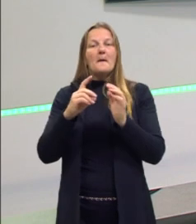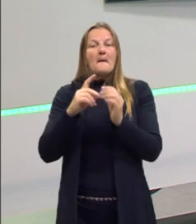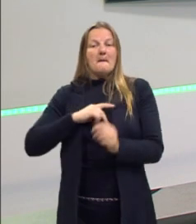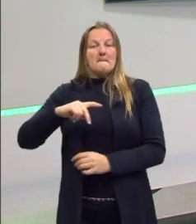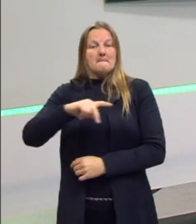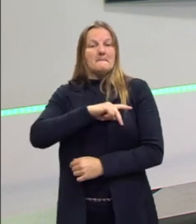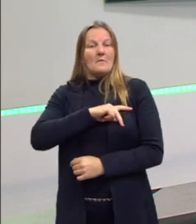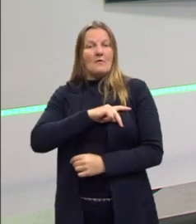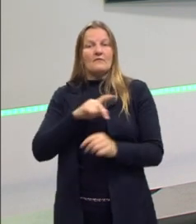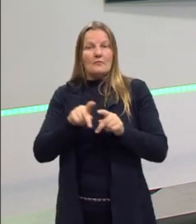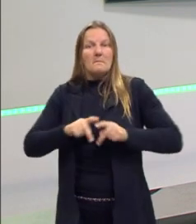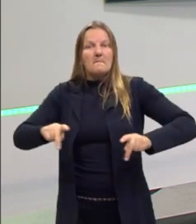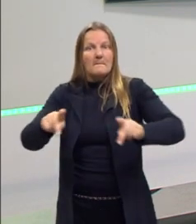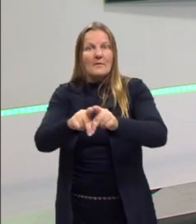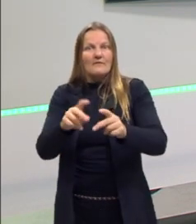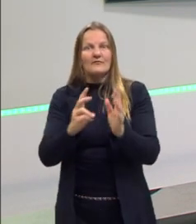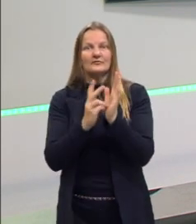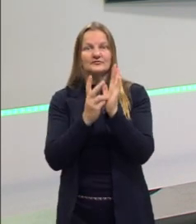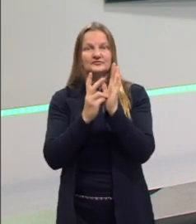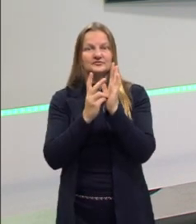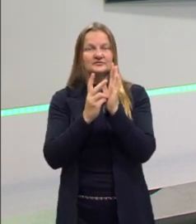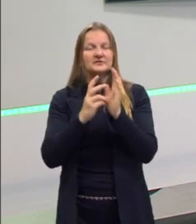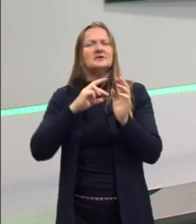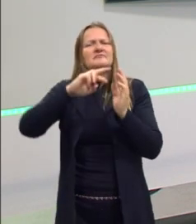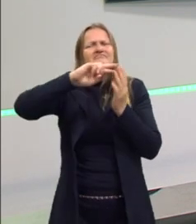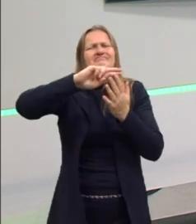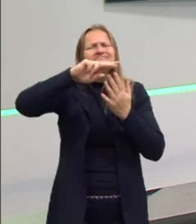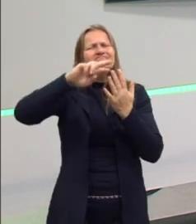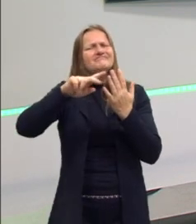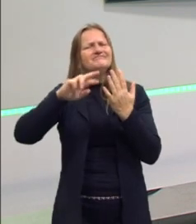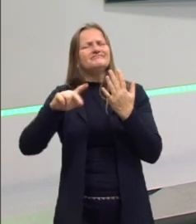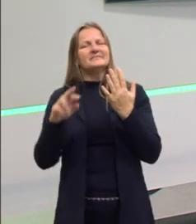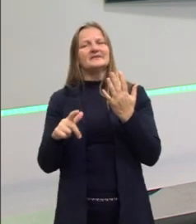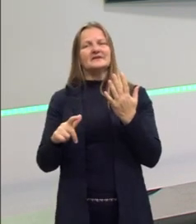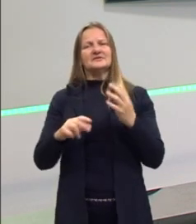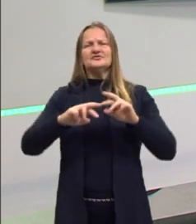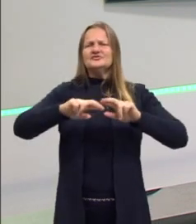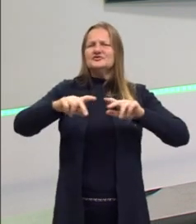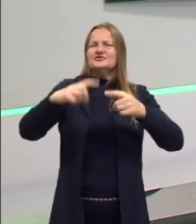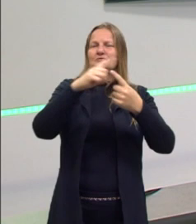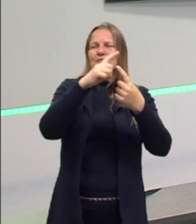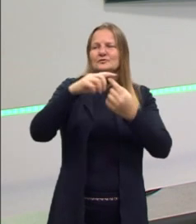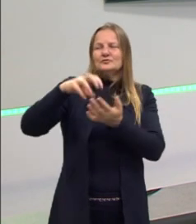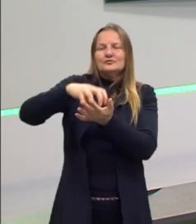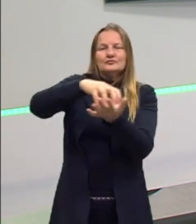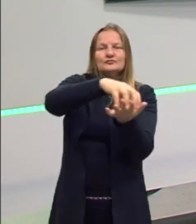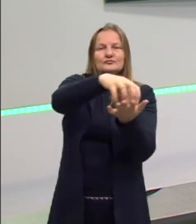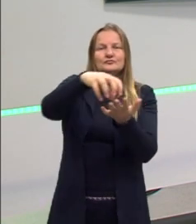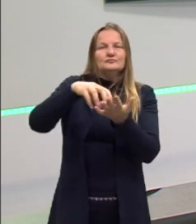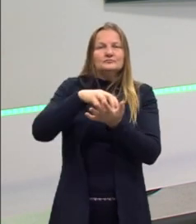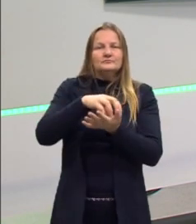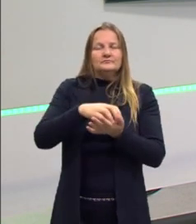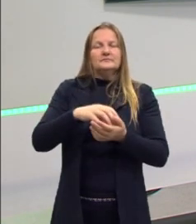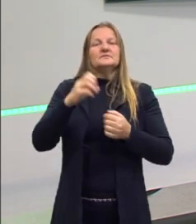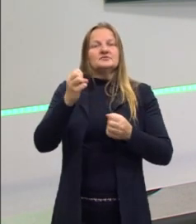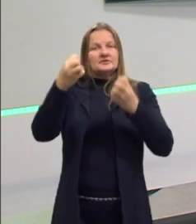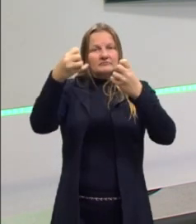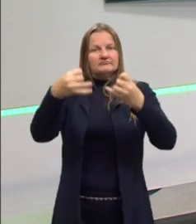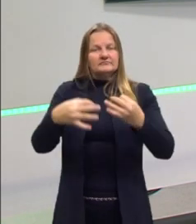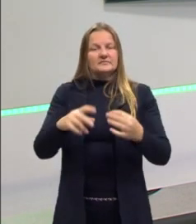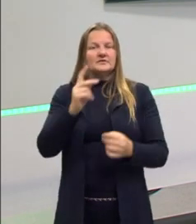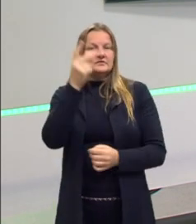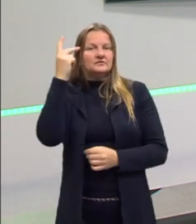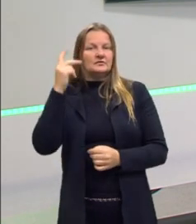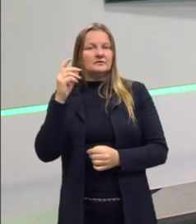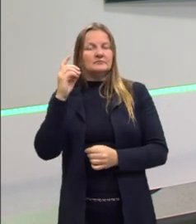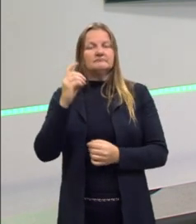indígenas por exemplo isso esconde uma diversidade muito grande de diversas etnias gente abordou um pouquinho na aula